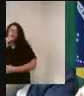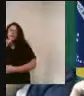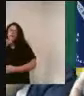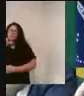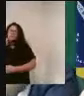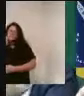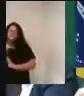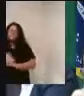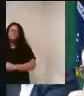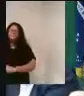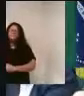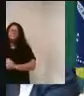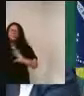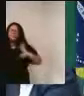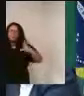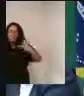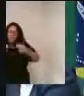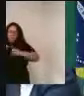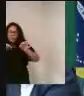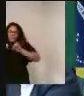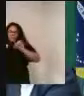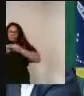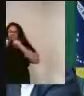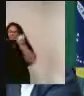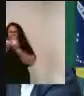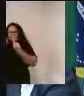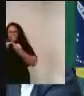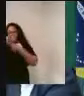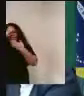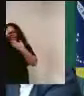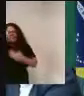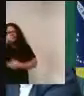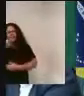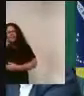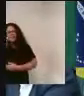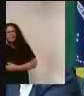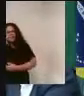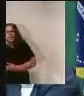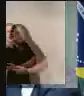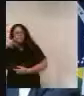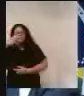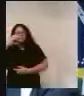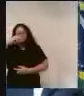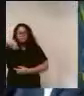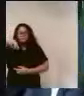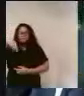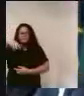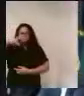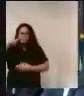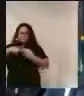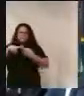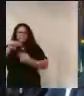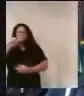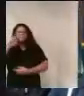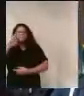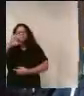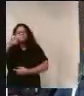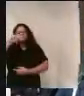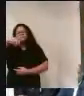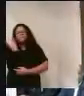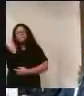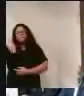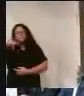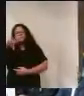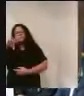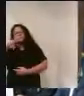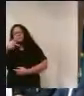responsáveis por esse seminário, agradecer o CNMP, a Abrampa, e também em especial a todas as minhas companheiras, catadoras e catadores que